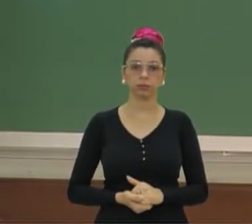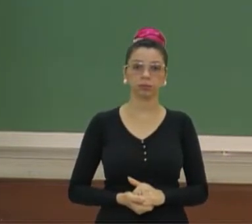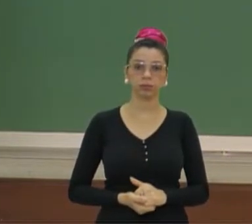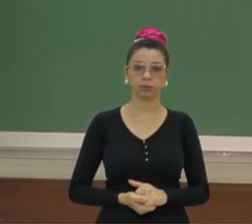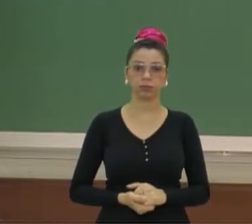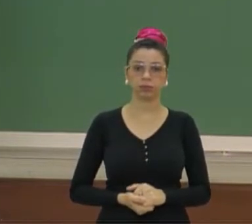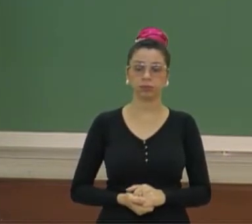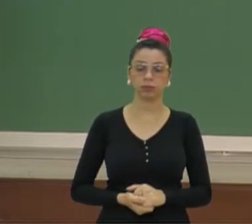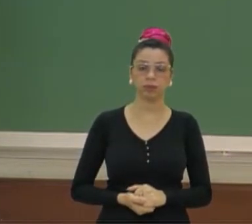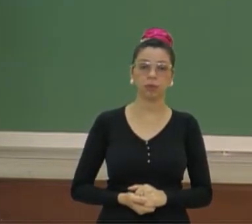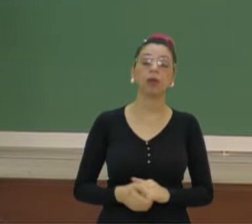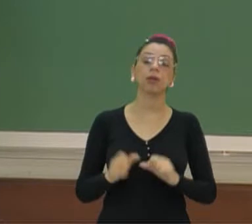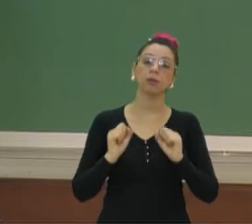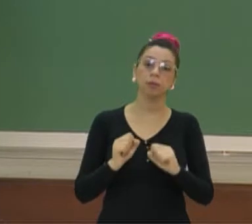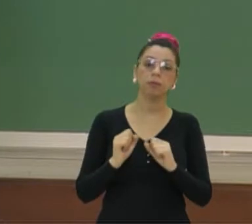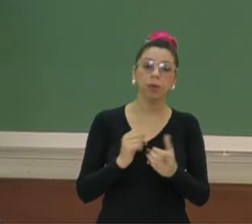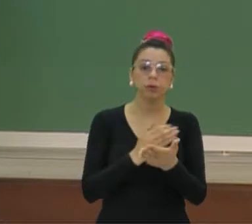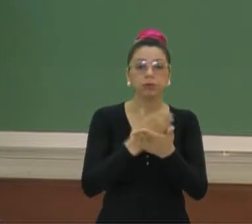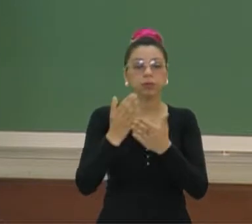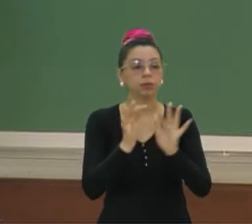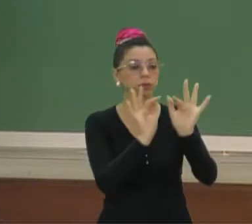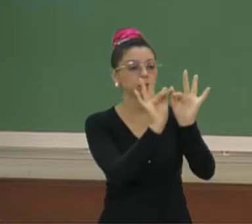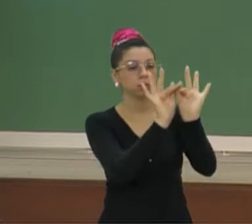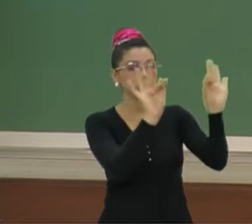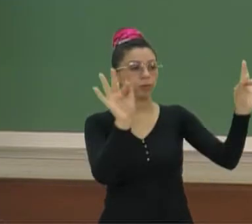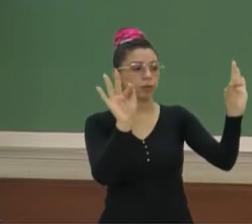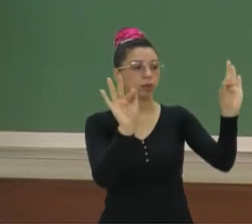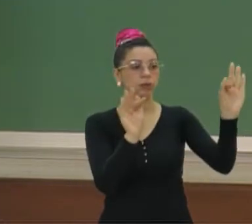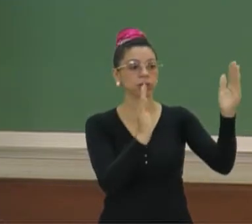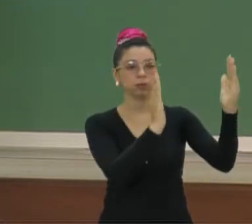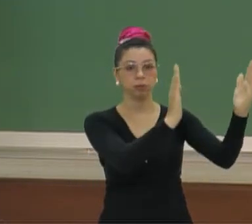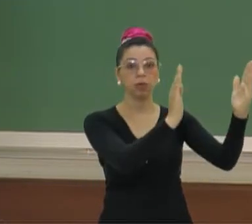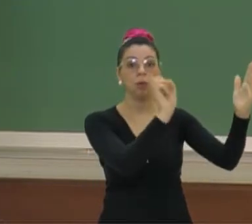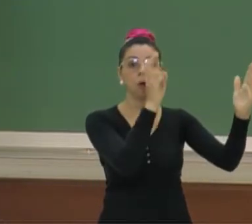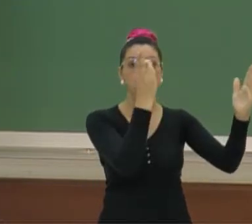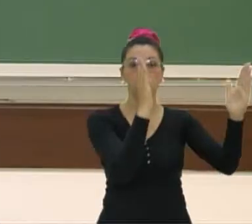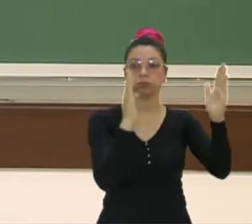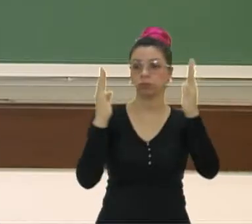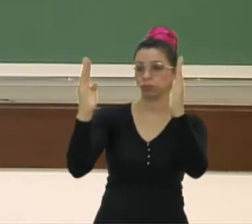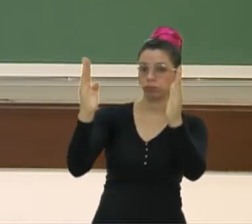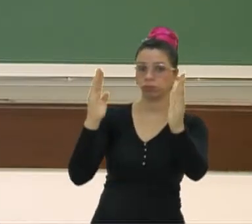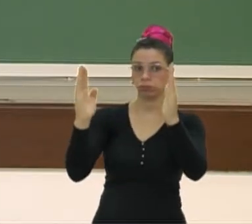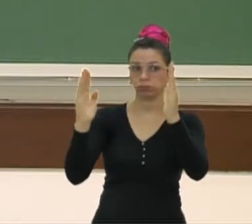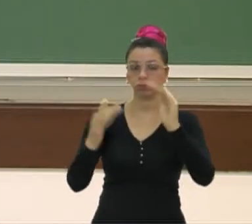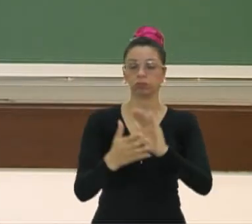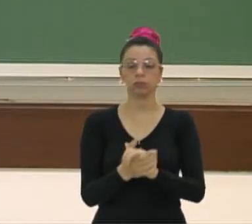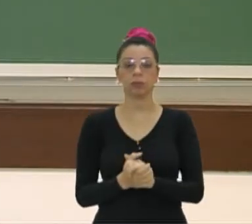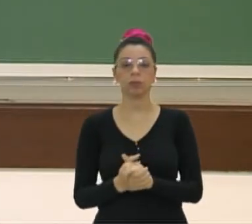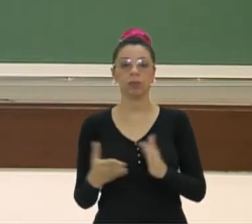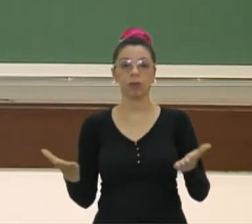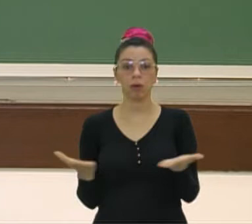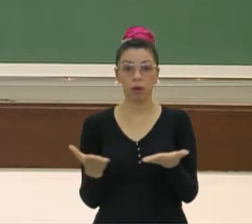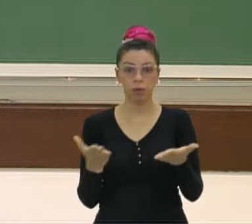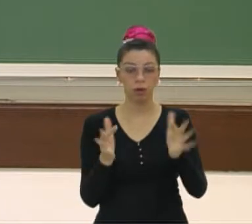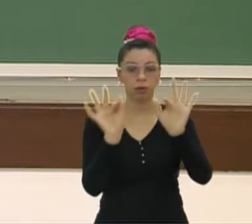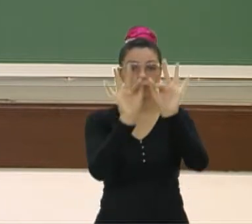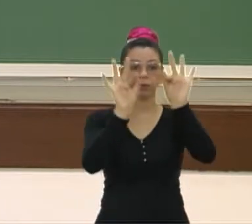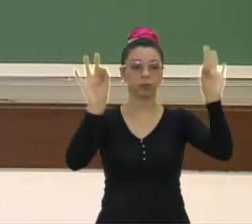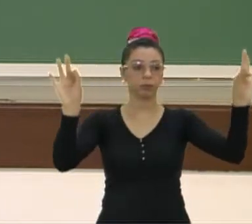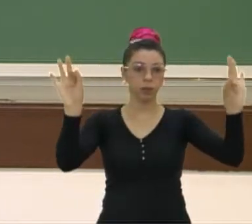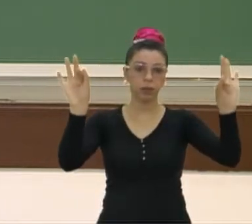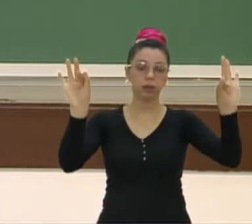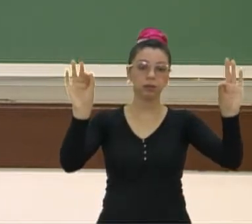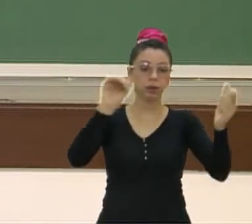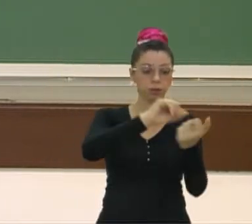aparecer ou no início ou no meio da frase, ok? Agora, vocês vão escrever as frases aqui de forma